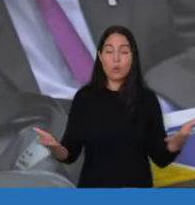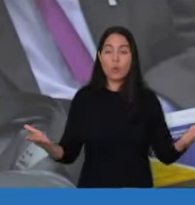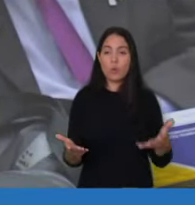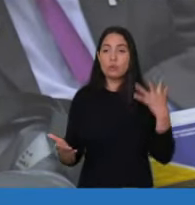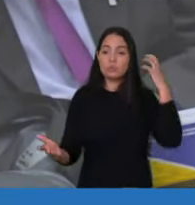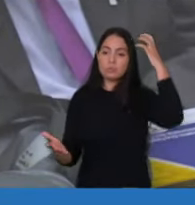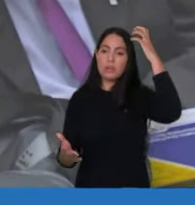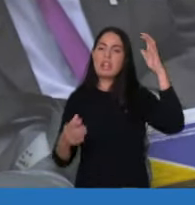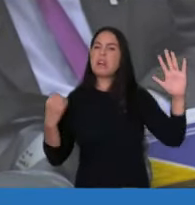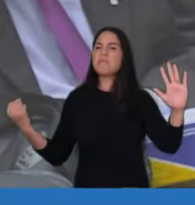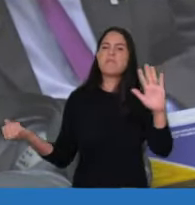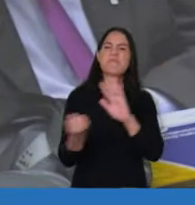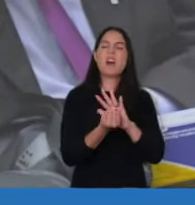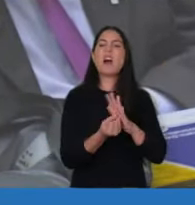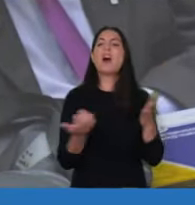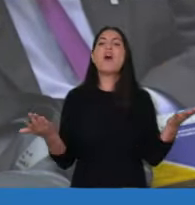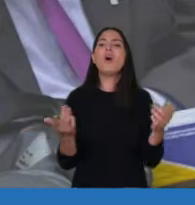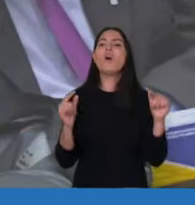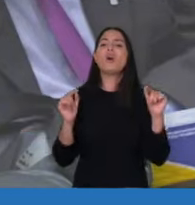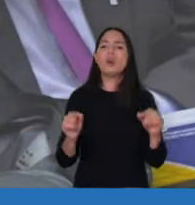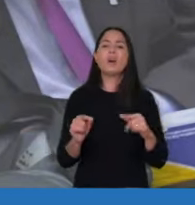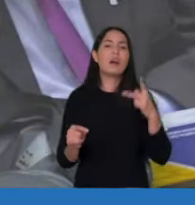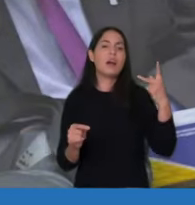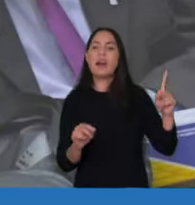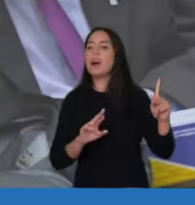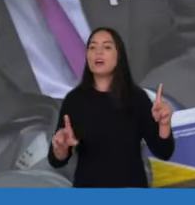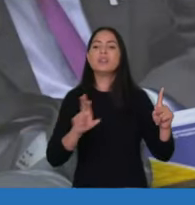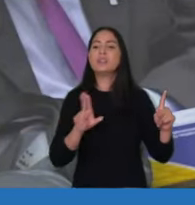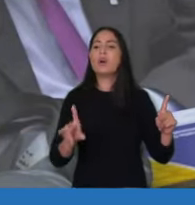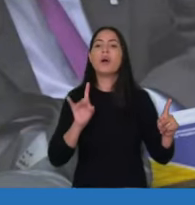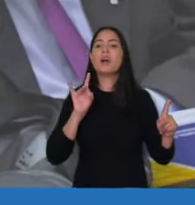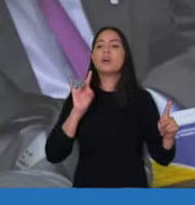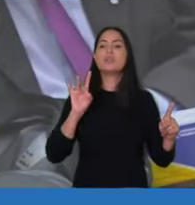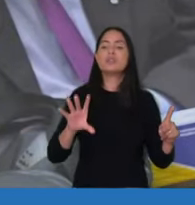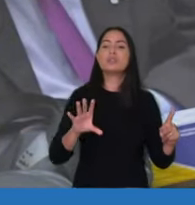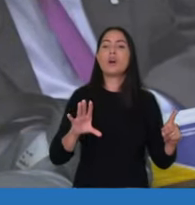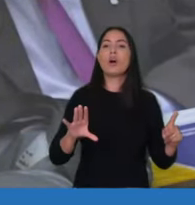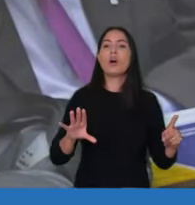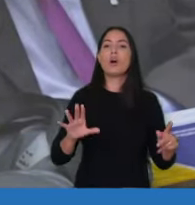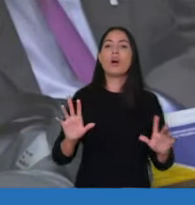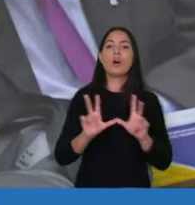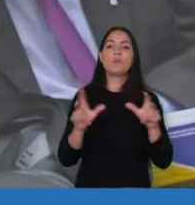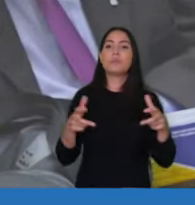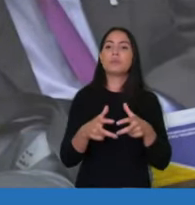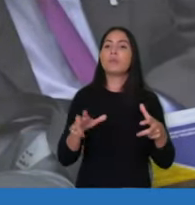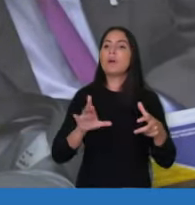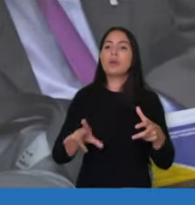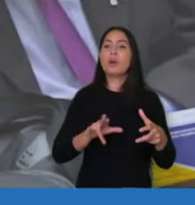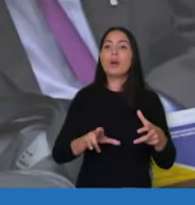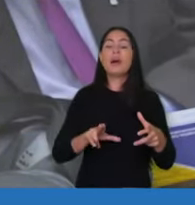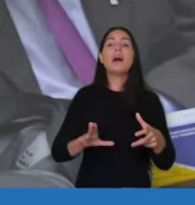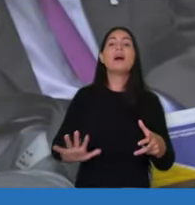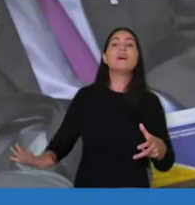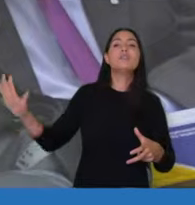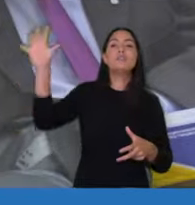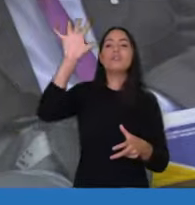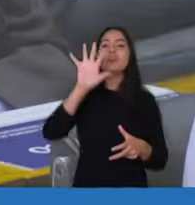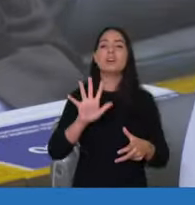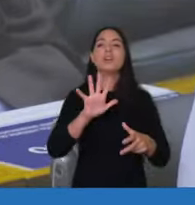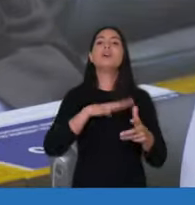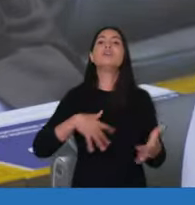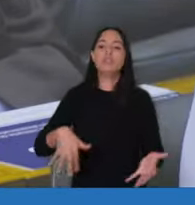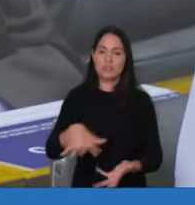o seguinte: hoje ela não ocupa só a tribuna da Câmara Municipal, mas da Câmara Federal e muitas tribunas mundo afora.